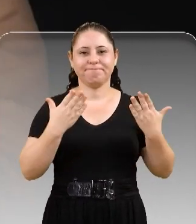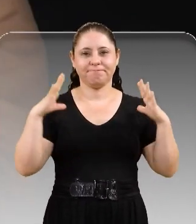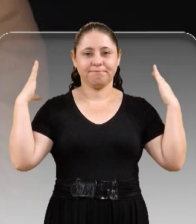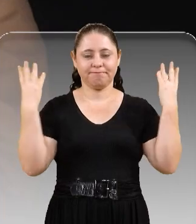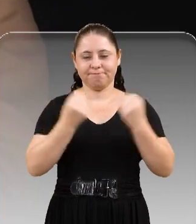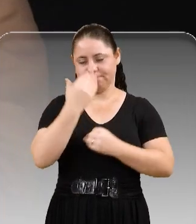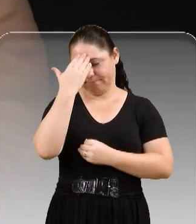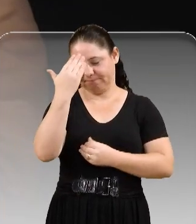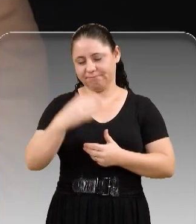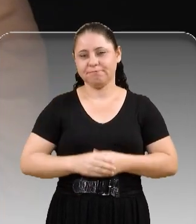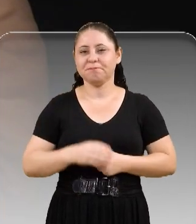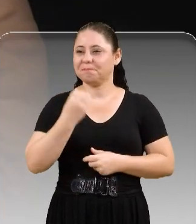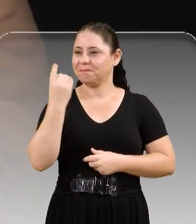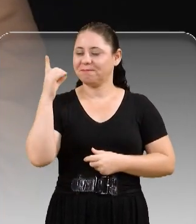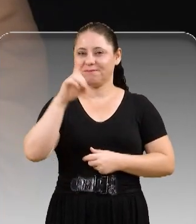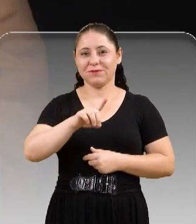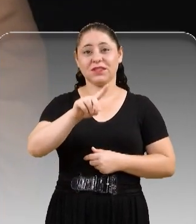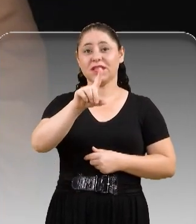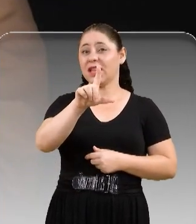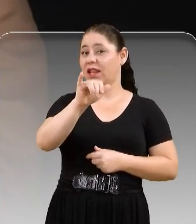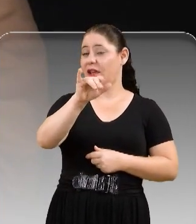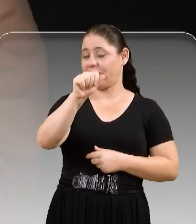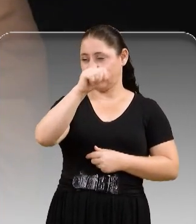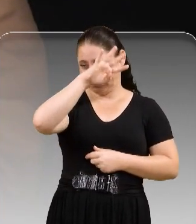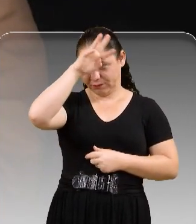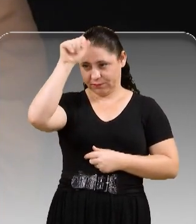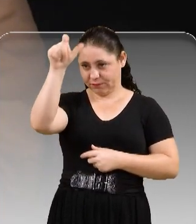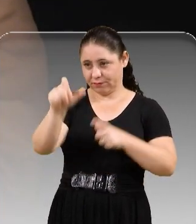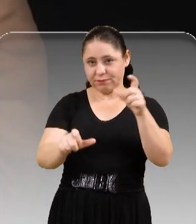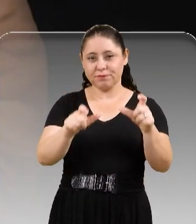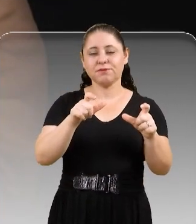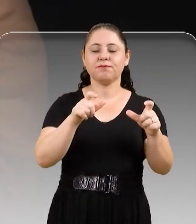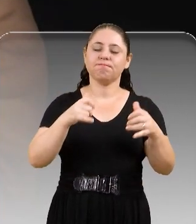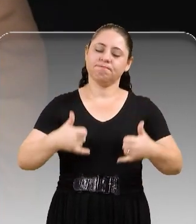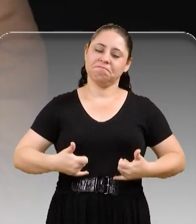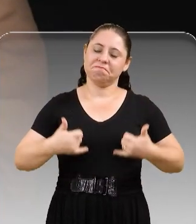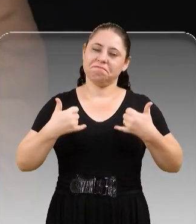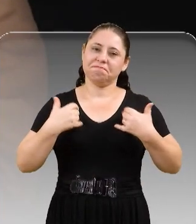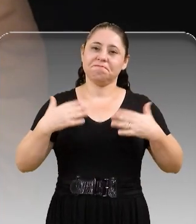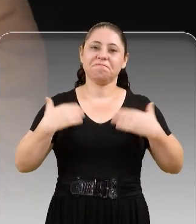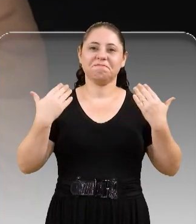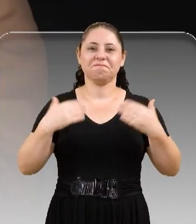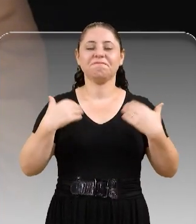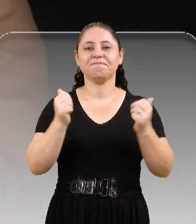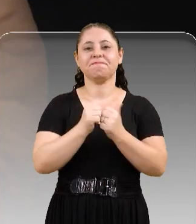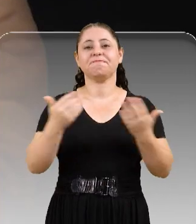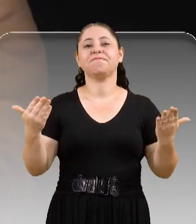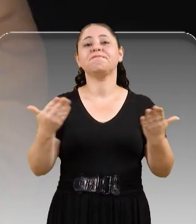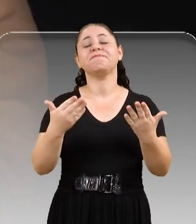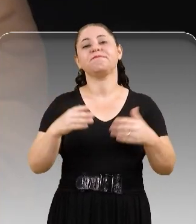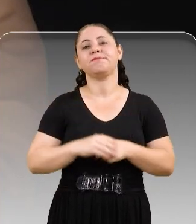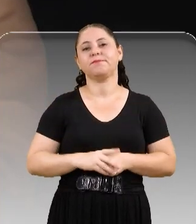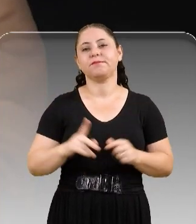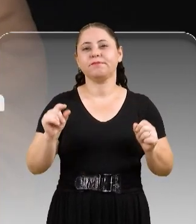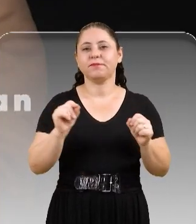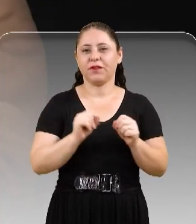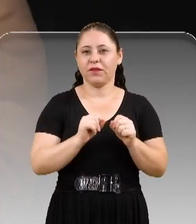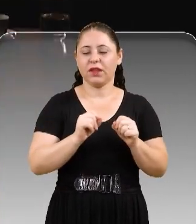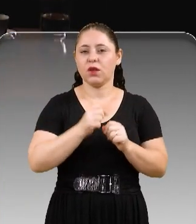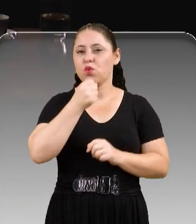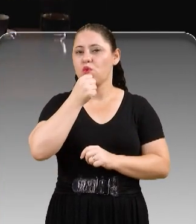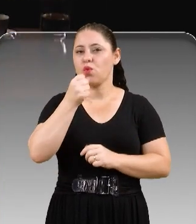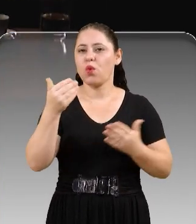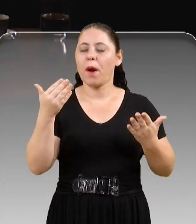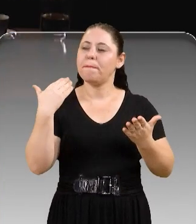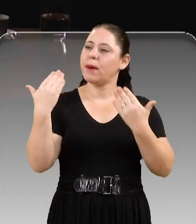dia, Lívia. Bom dia, Mato Grosso do Sul. Uma honra, uma alegria estar aqui com você, fazendo essa entrevista de hoje, esse bate-papo,